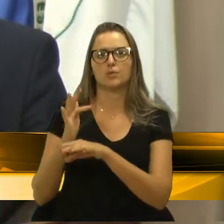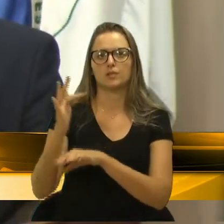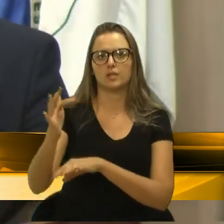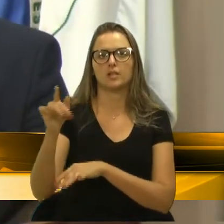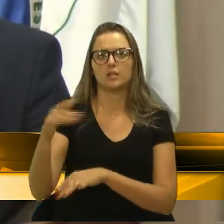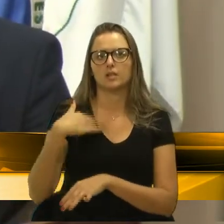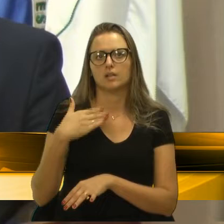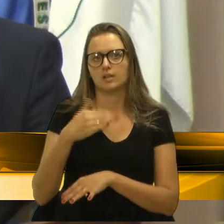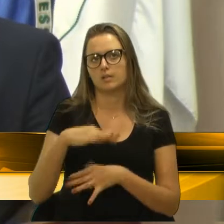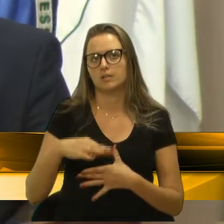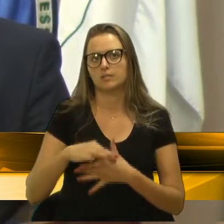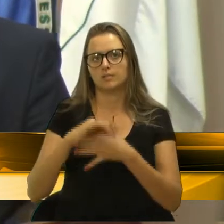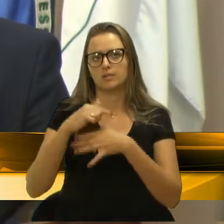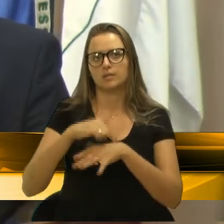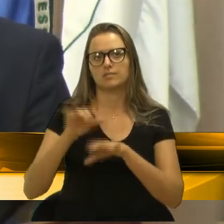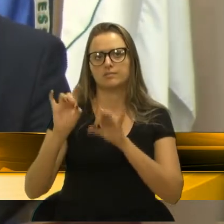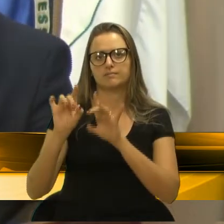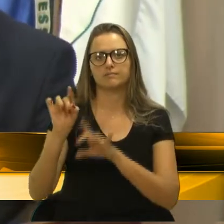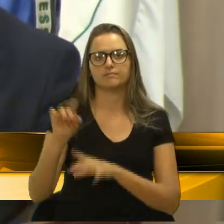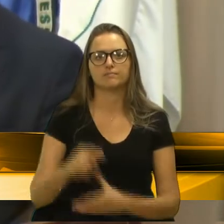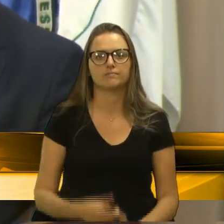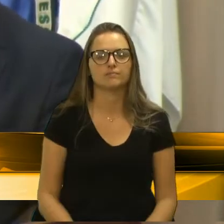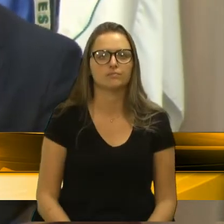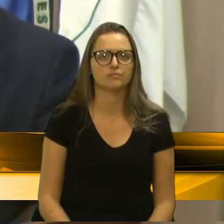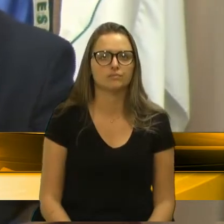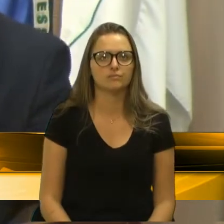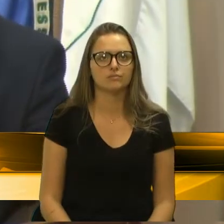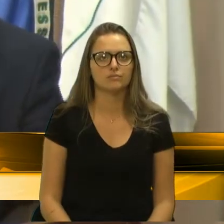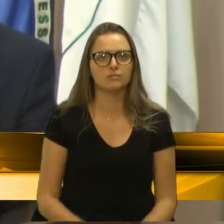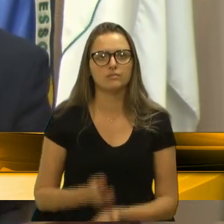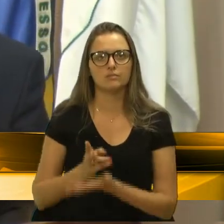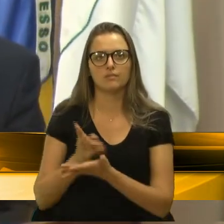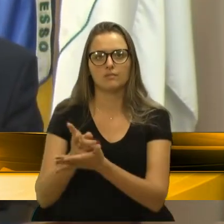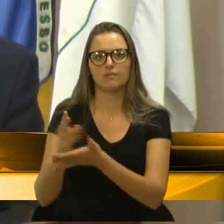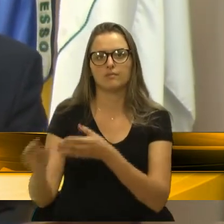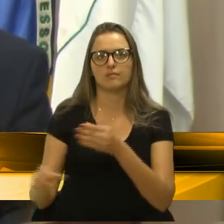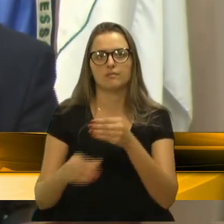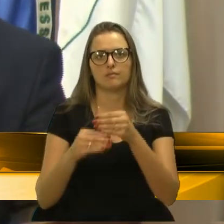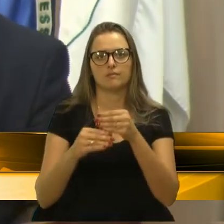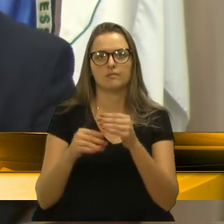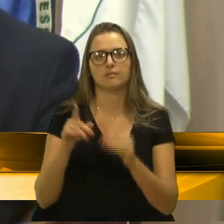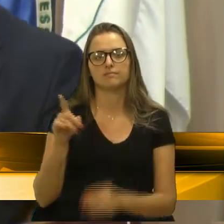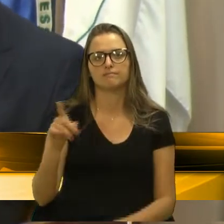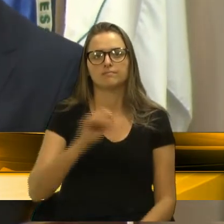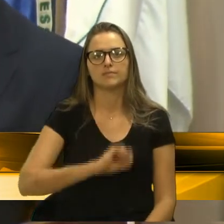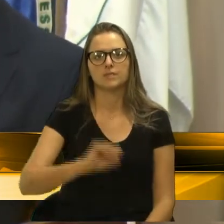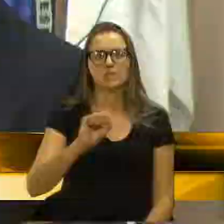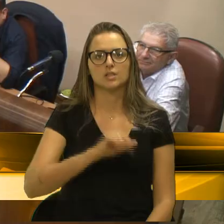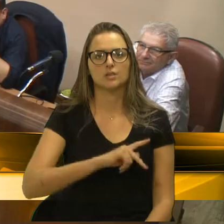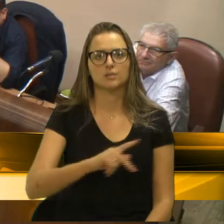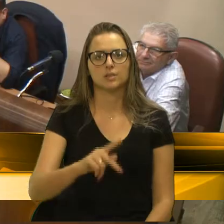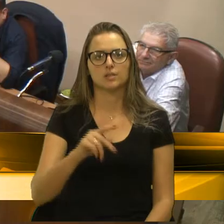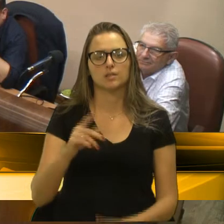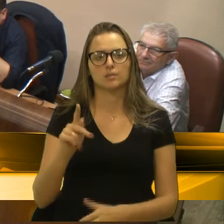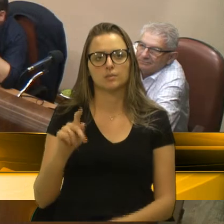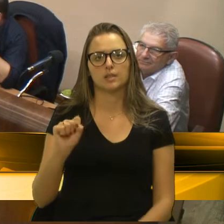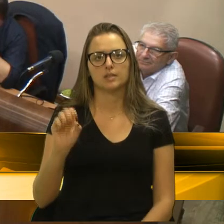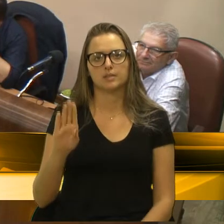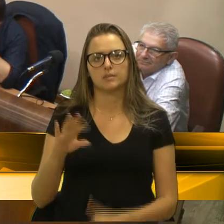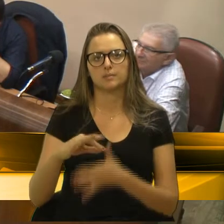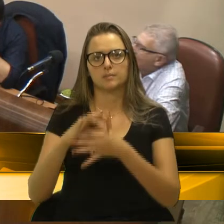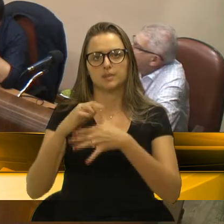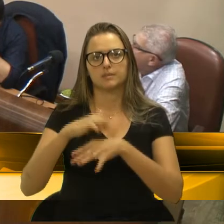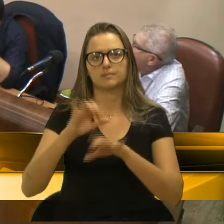meu líder, por gentileza, para poder dar uma parte. Não. Senhor presidente, declaração líder da bancada do